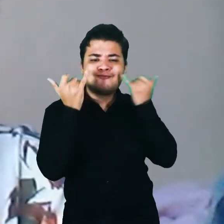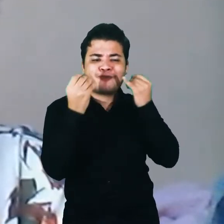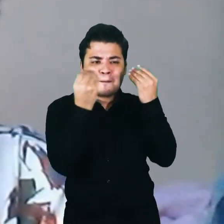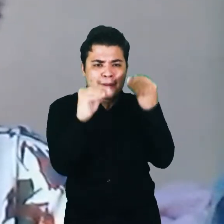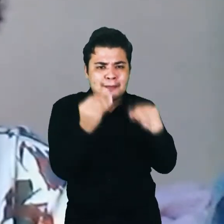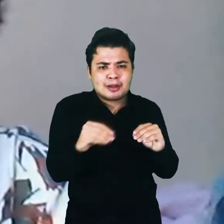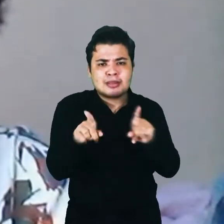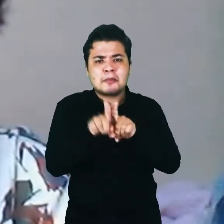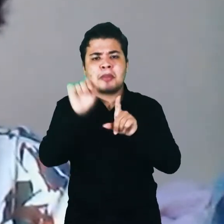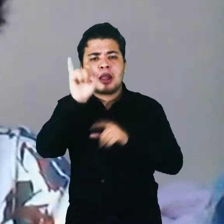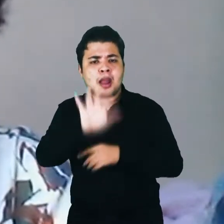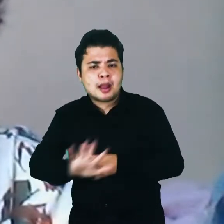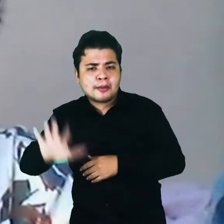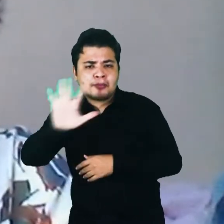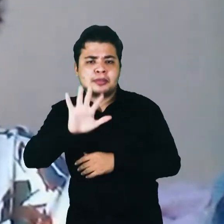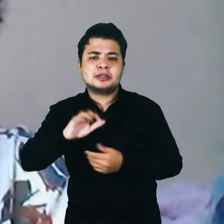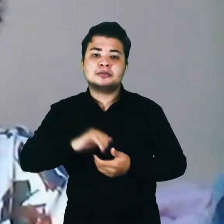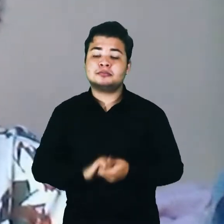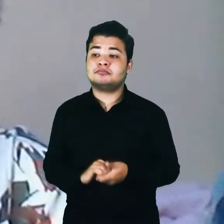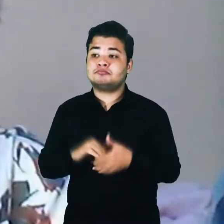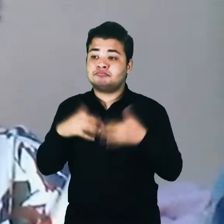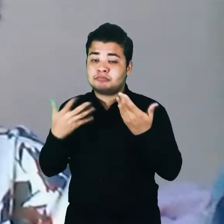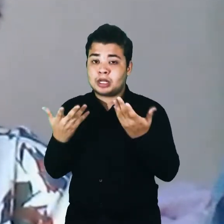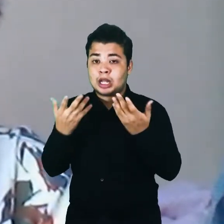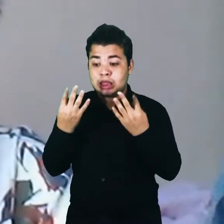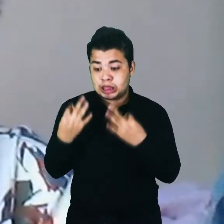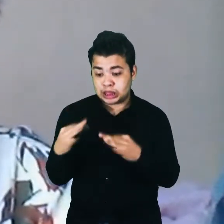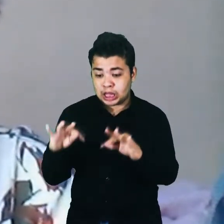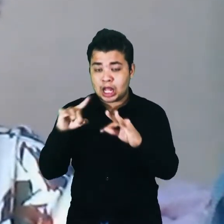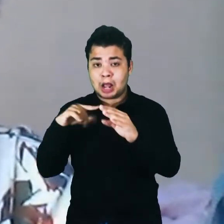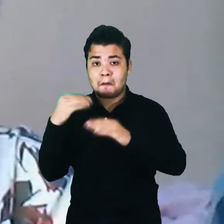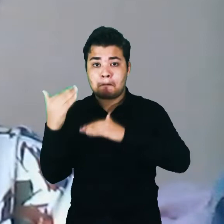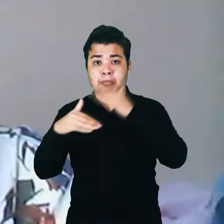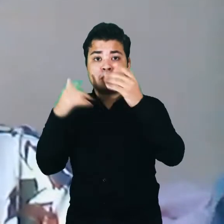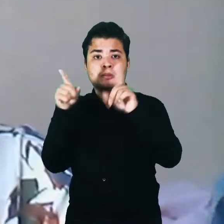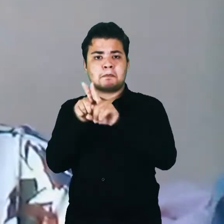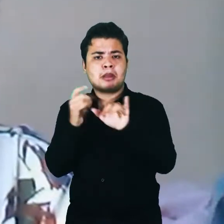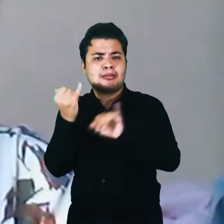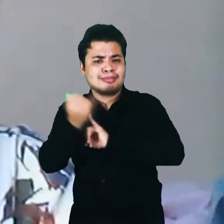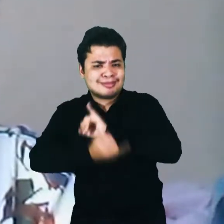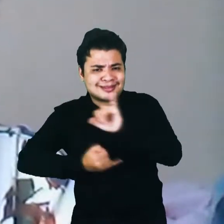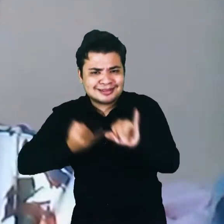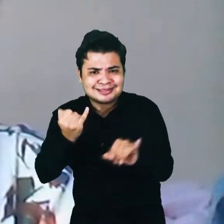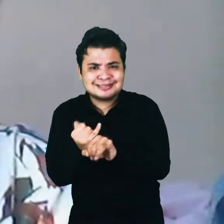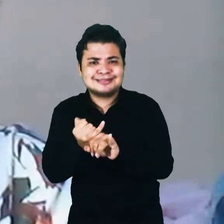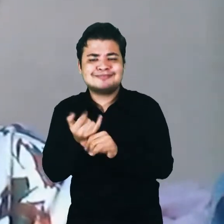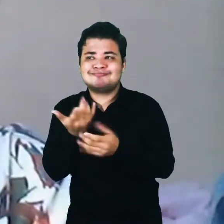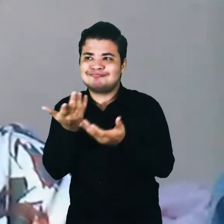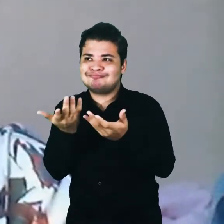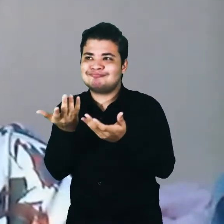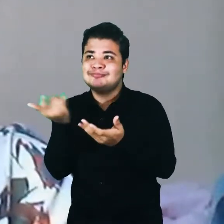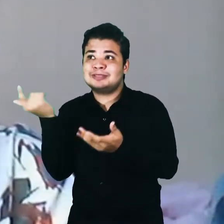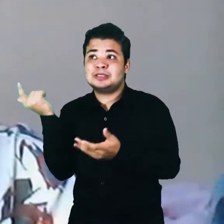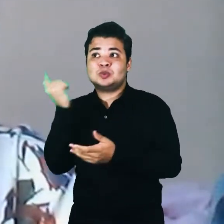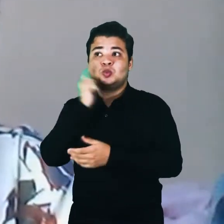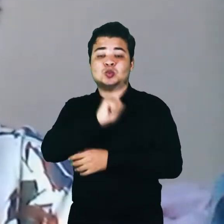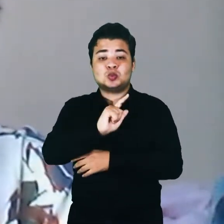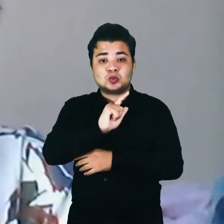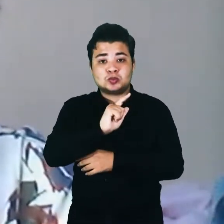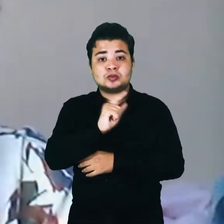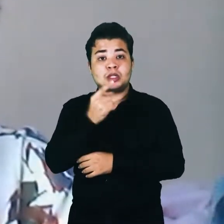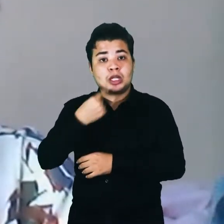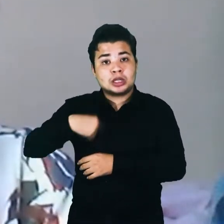isso, a melhoria da tecnologia, das redes de internet, fez com que começássemos